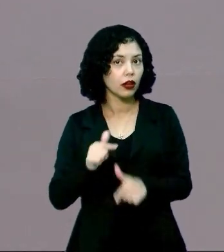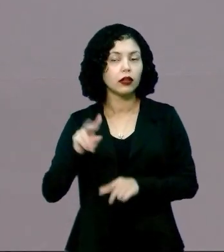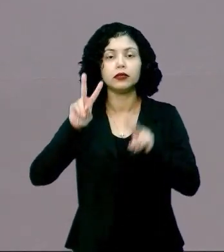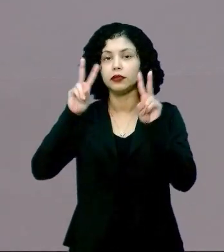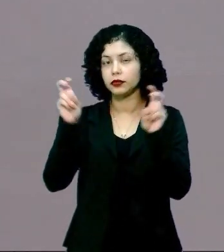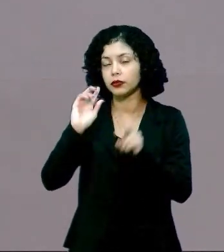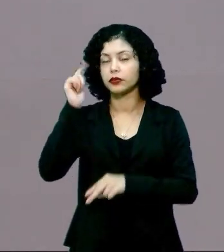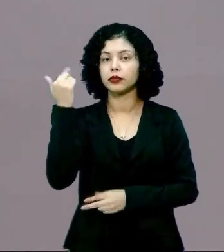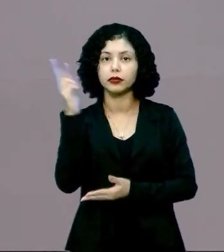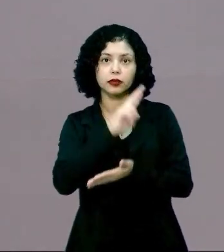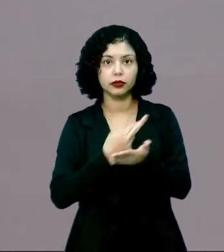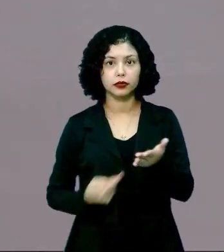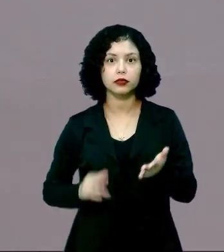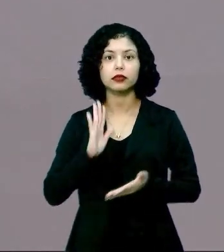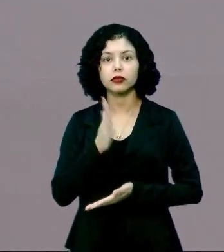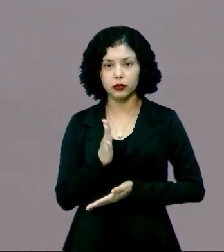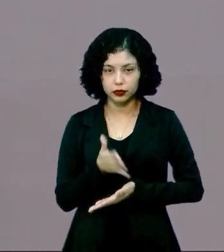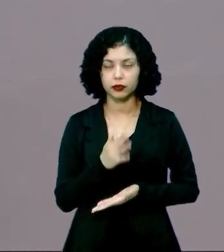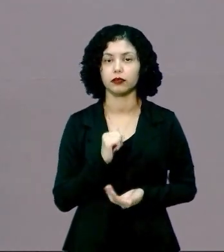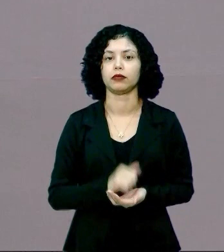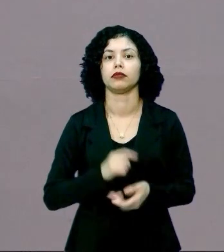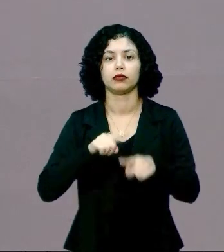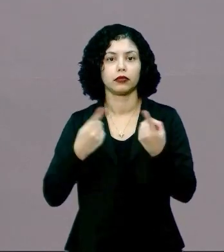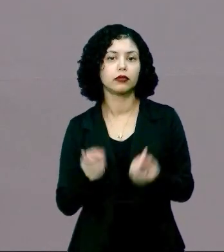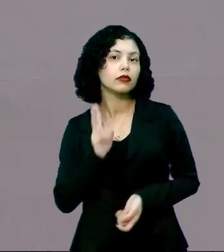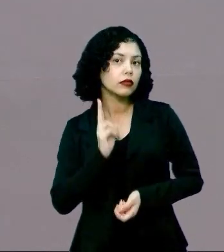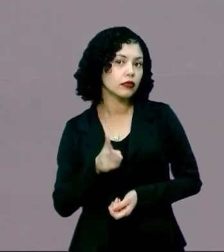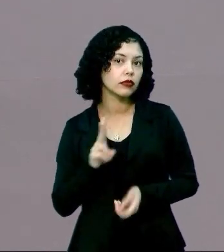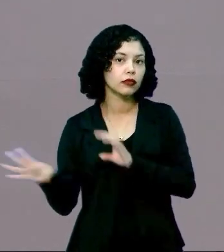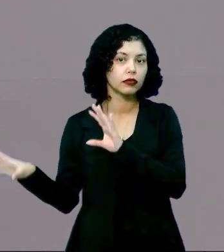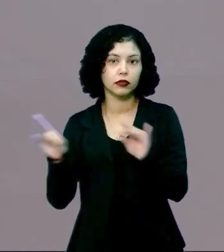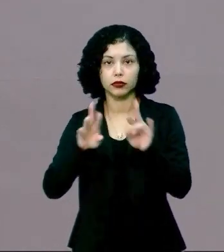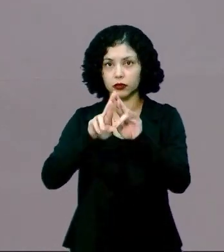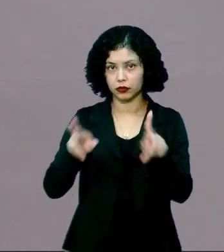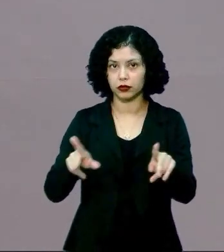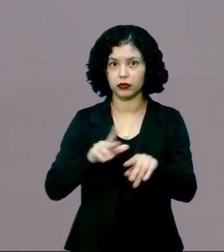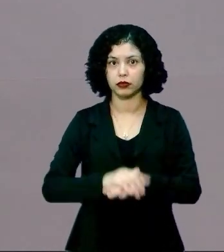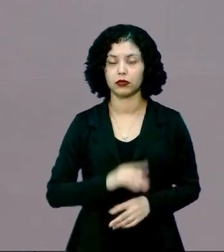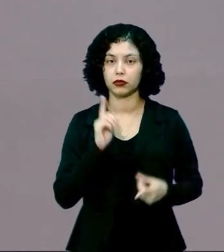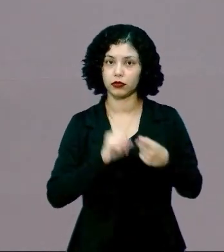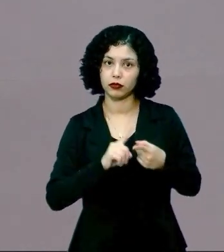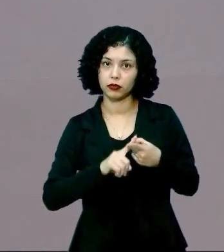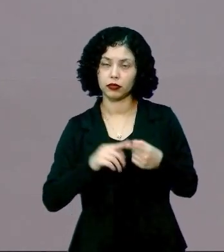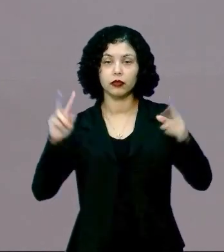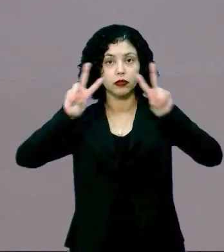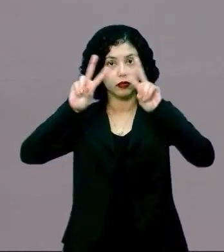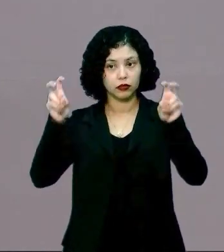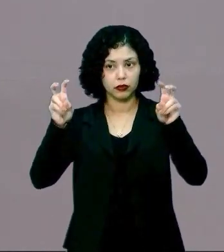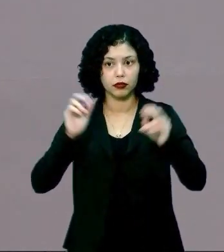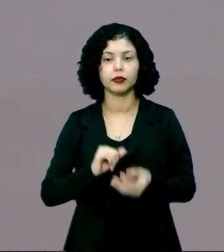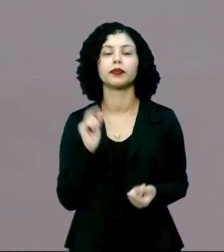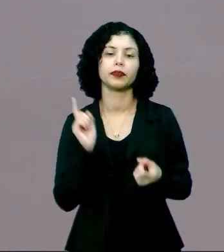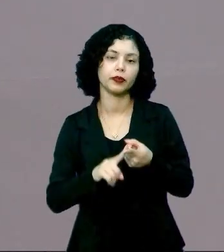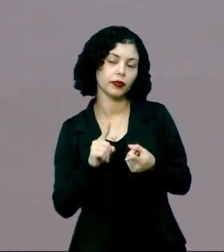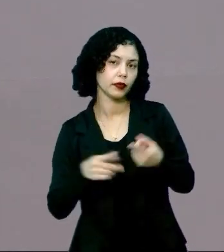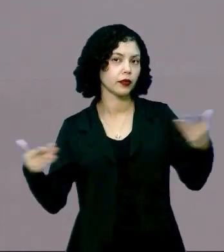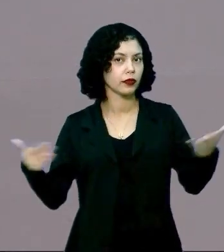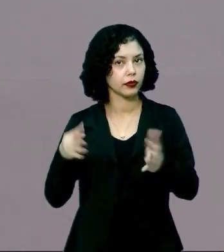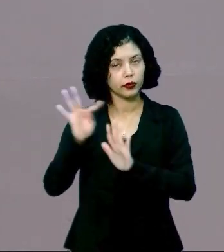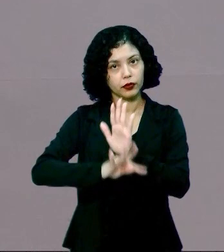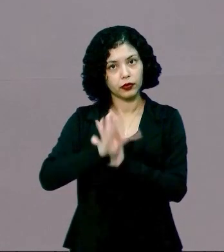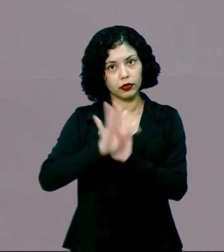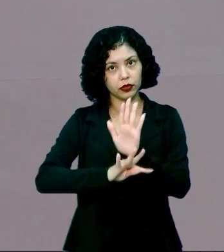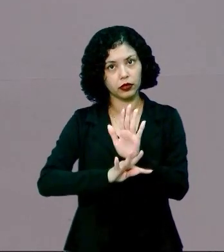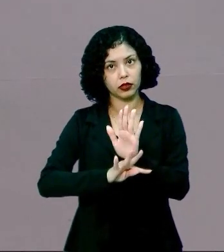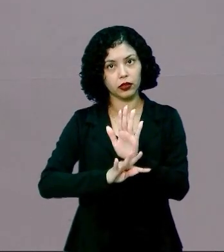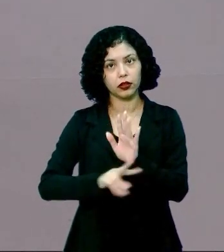tema em outras redações. Já trabalhei, mas eu sempre trago redações diferentes. Por que eu trouxe esse tema? Porque os textos